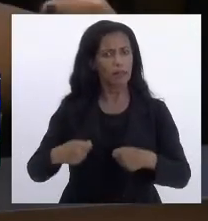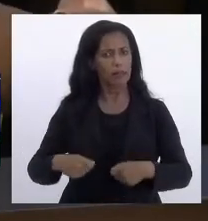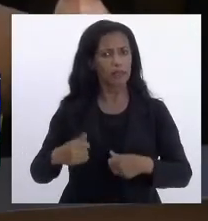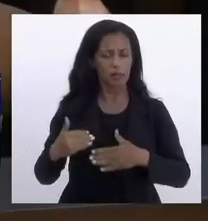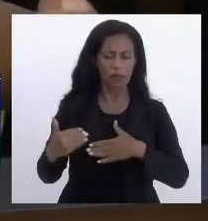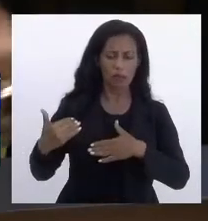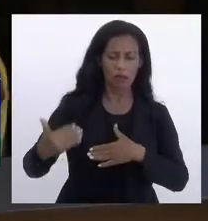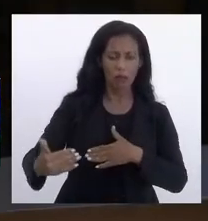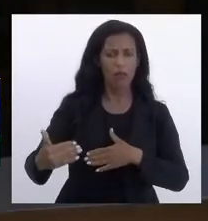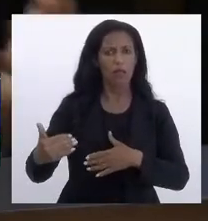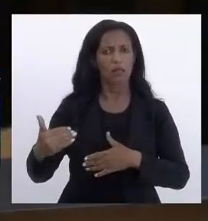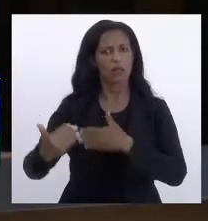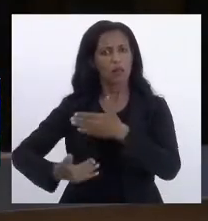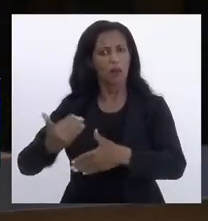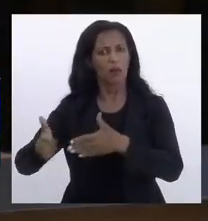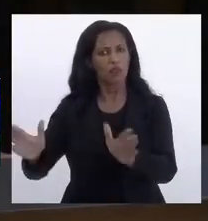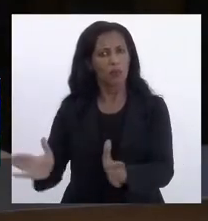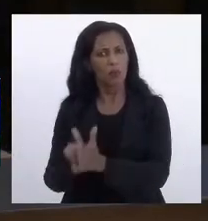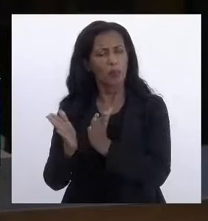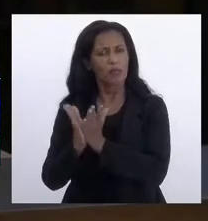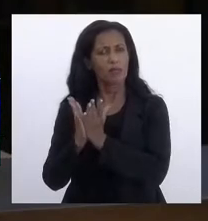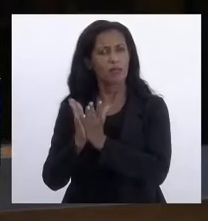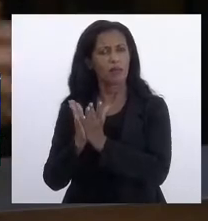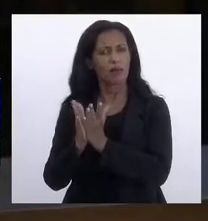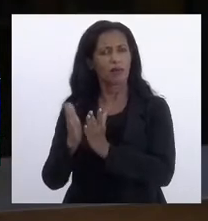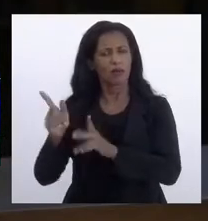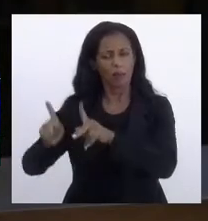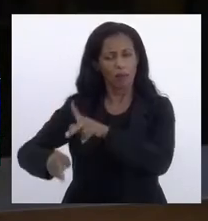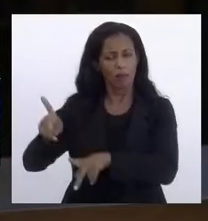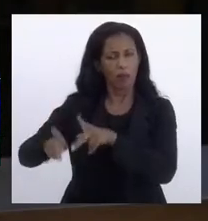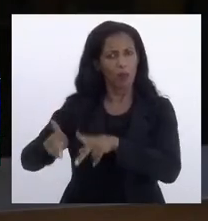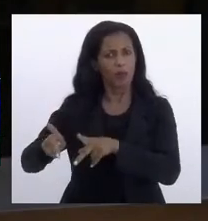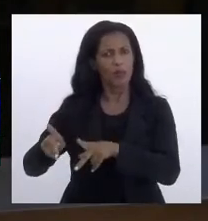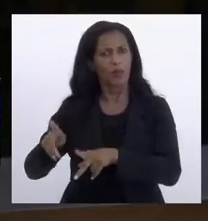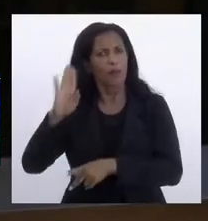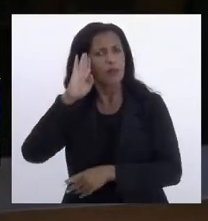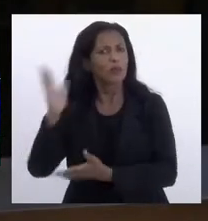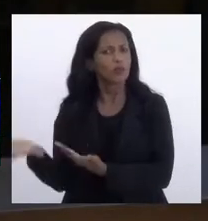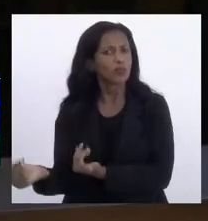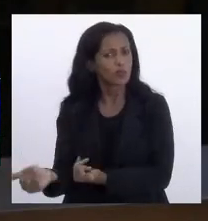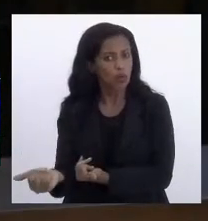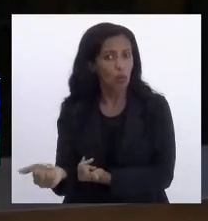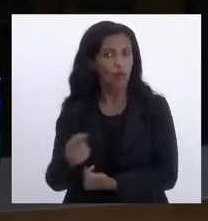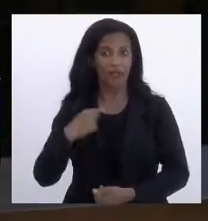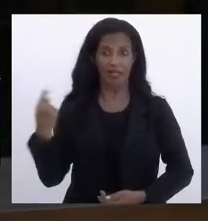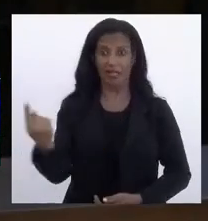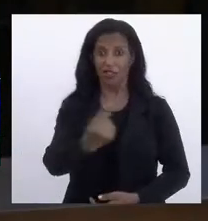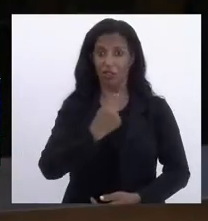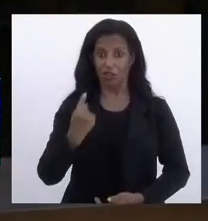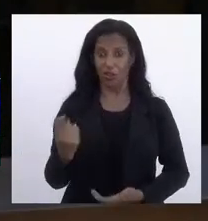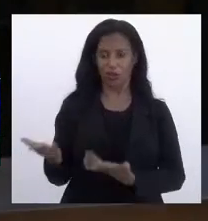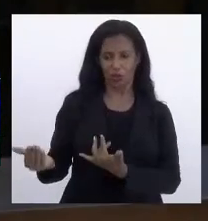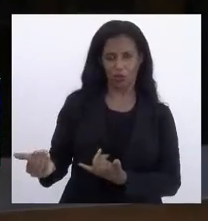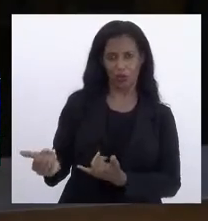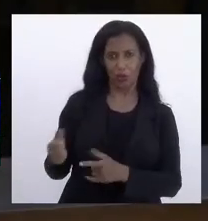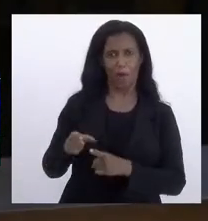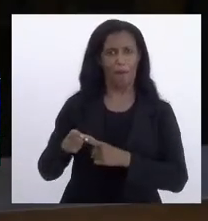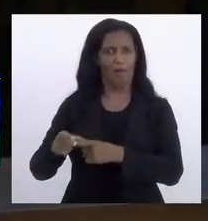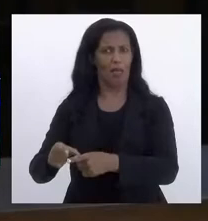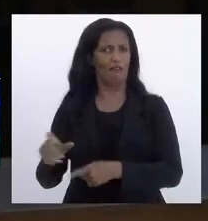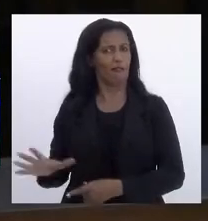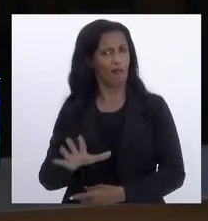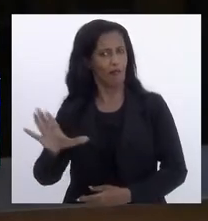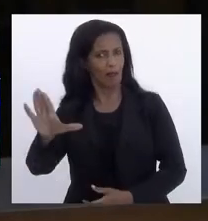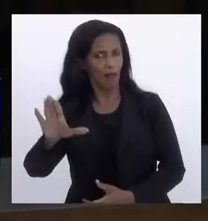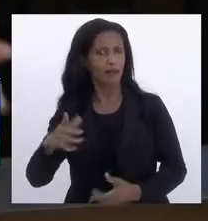desse processo de empobrecimento da nossa população, principalmente das juventudes e das nossas juventudes periféricas,